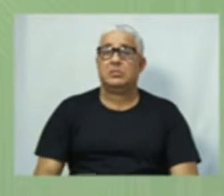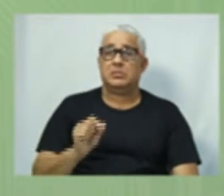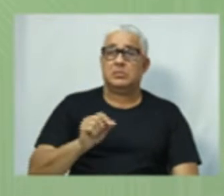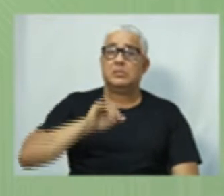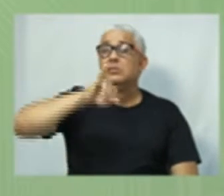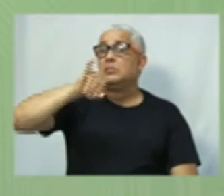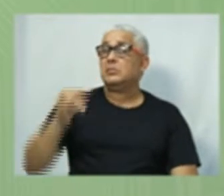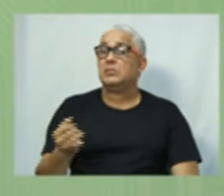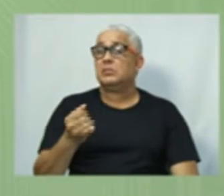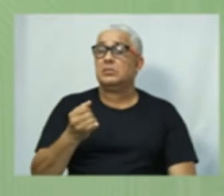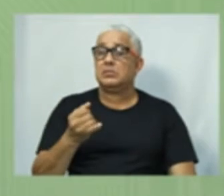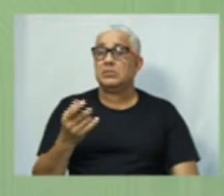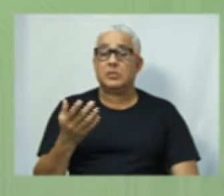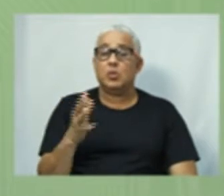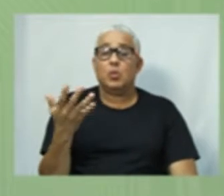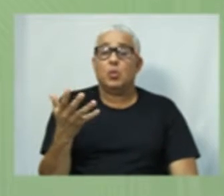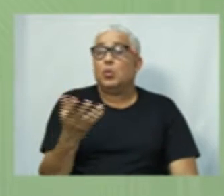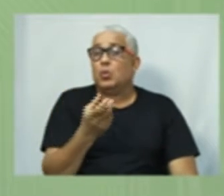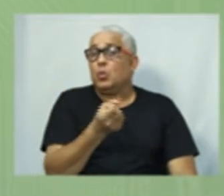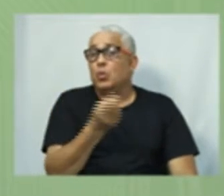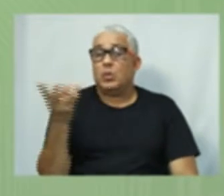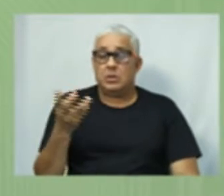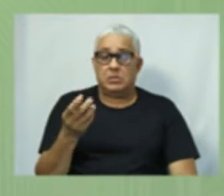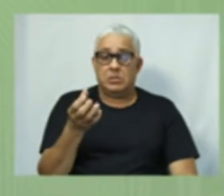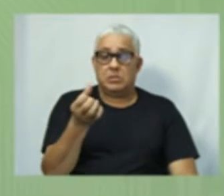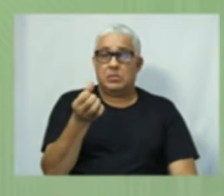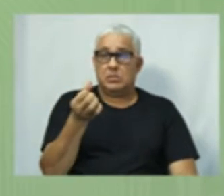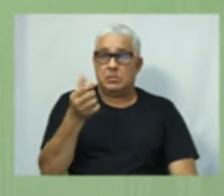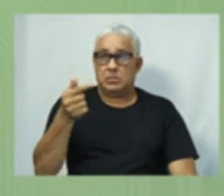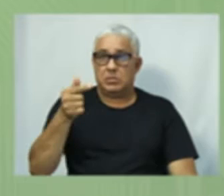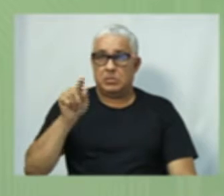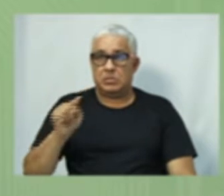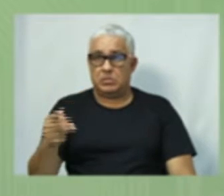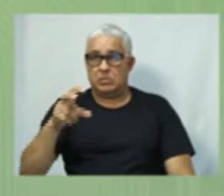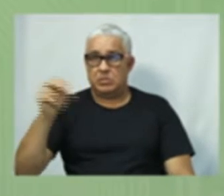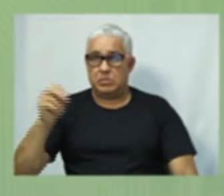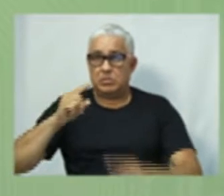Janeiro, qual foi o valor? 67.500. Multiplica por